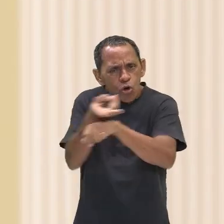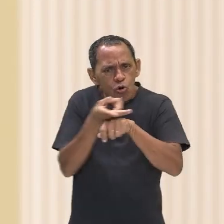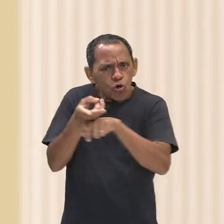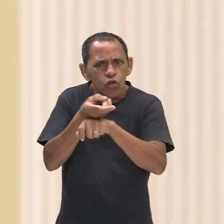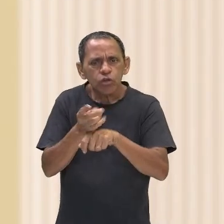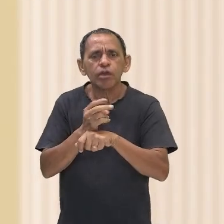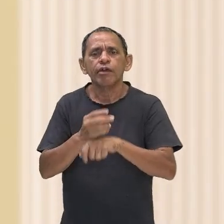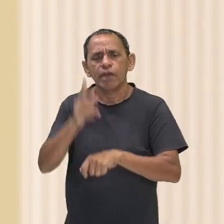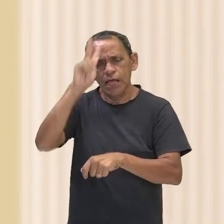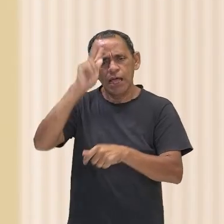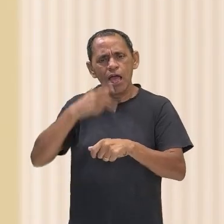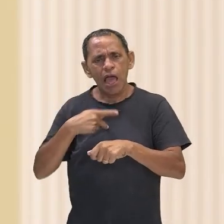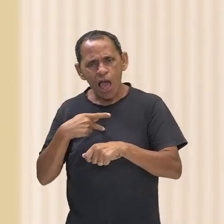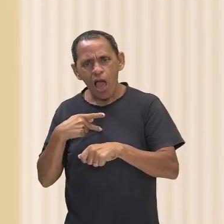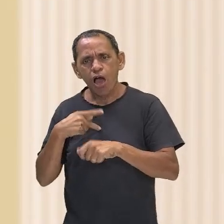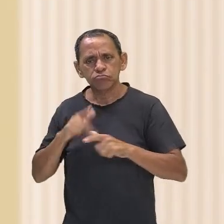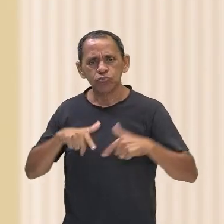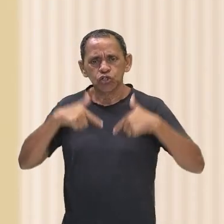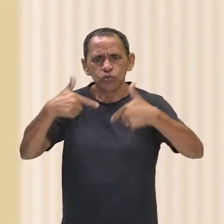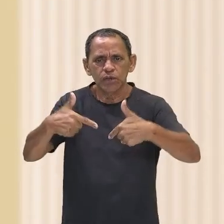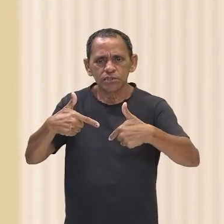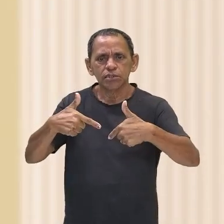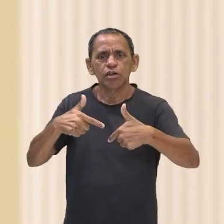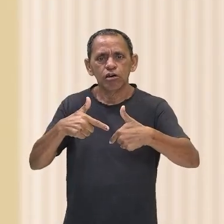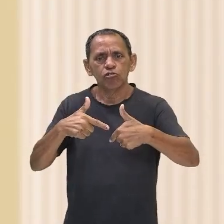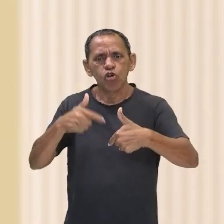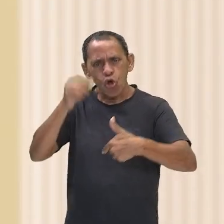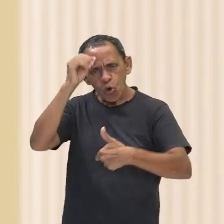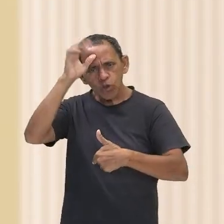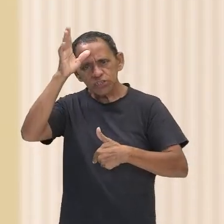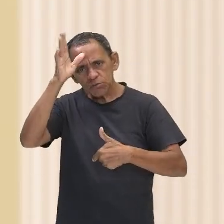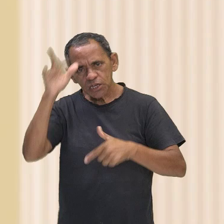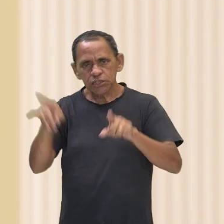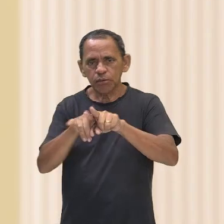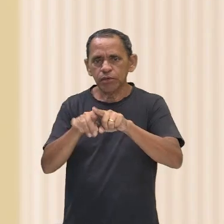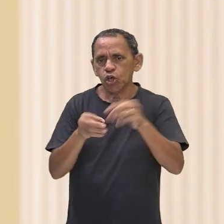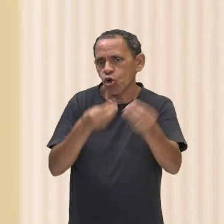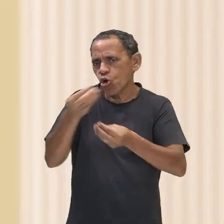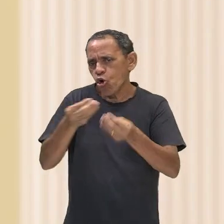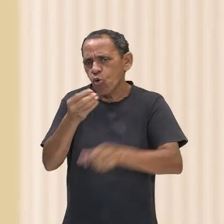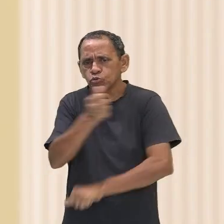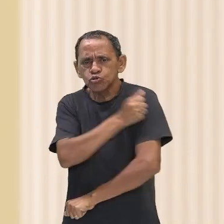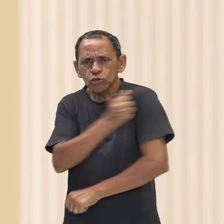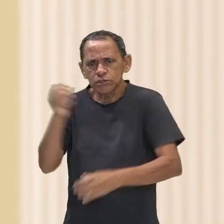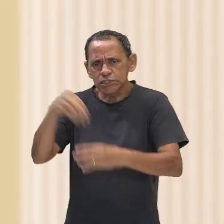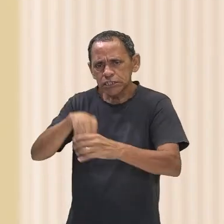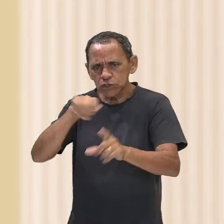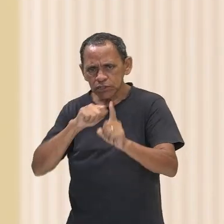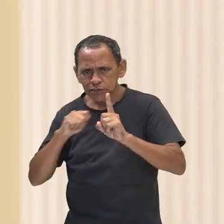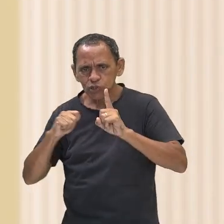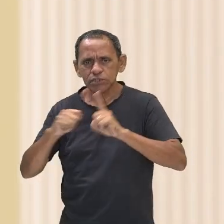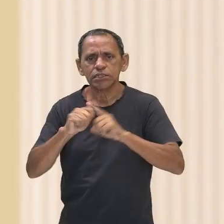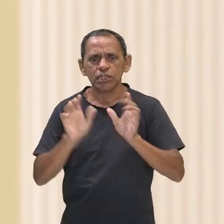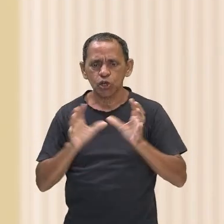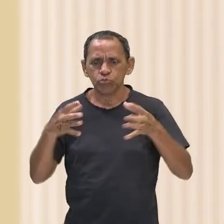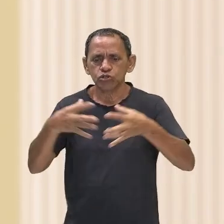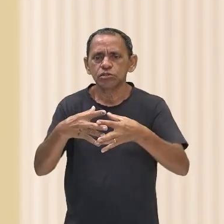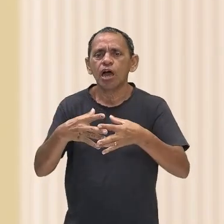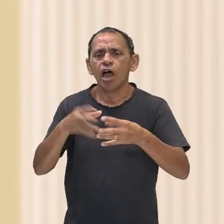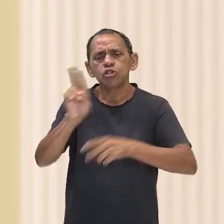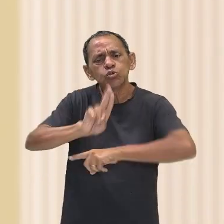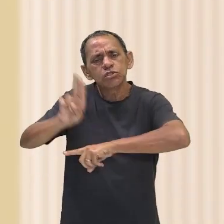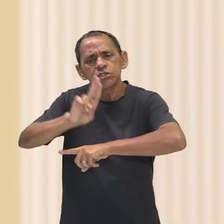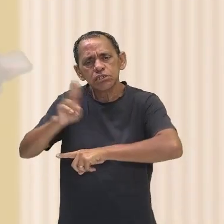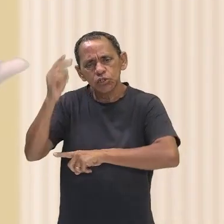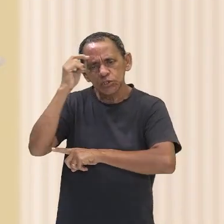automotivação, que é para você se posicionar quanto estudante dentro da sua comunidade, usando o quê? A a inteligência